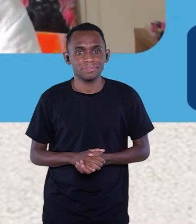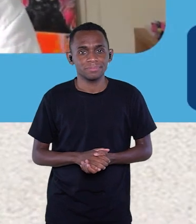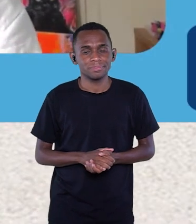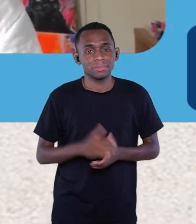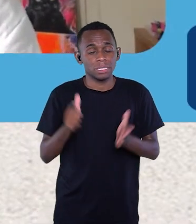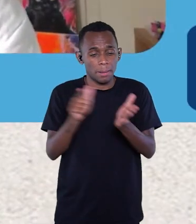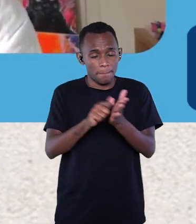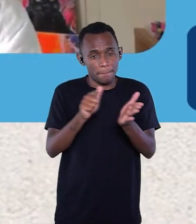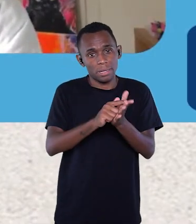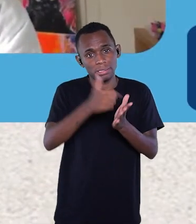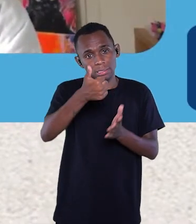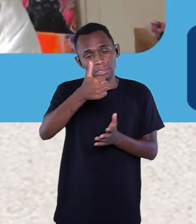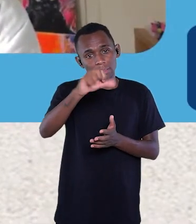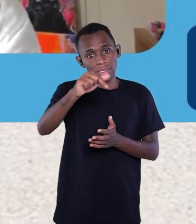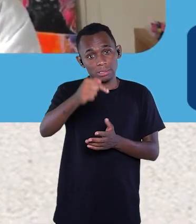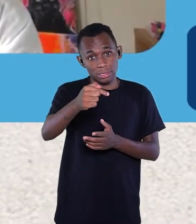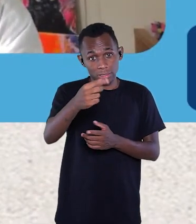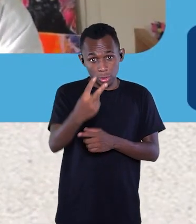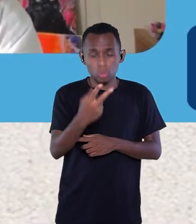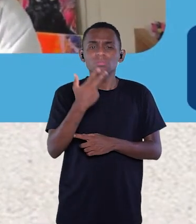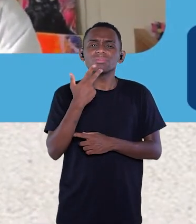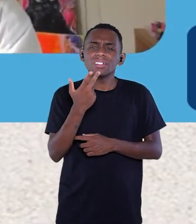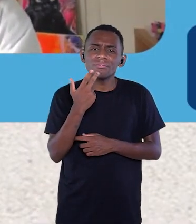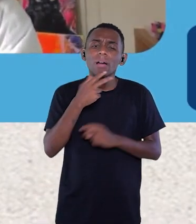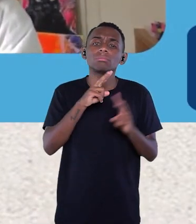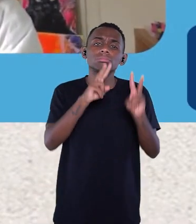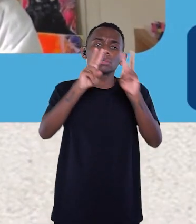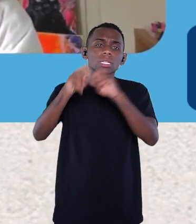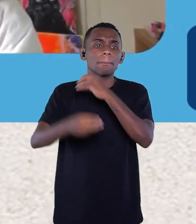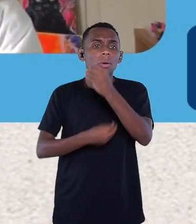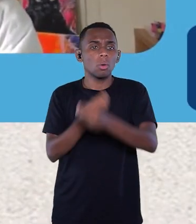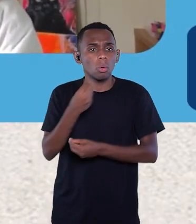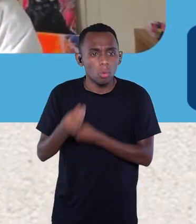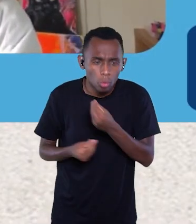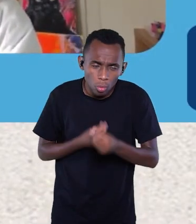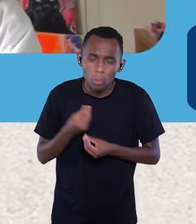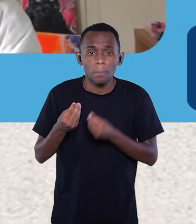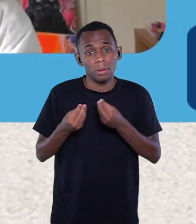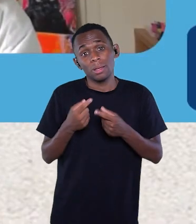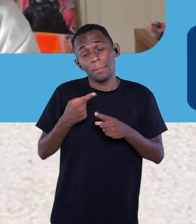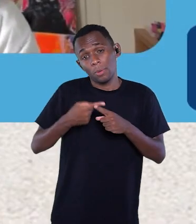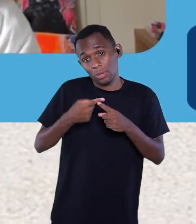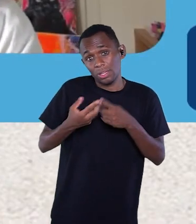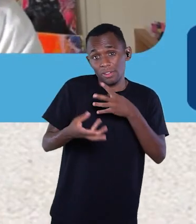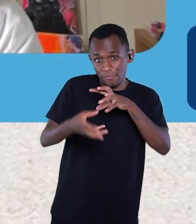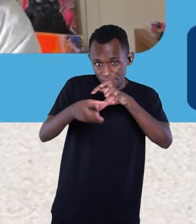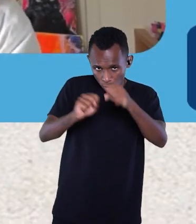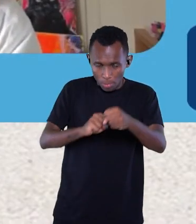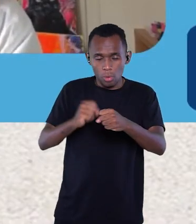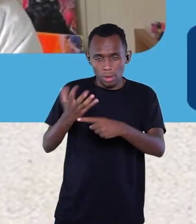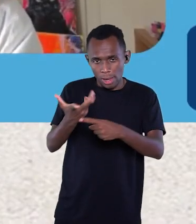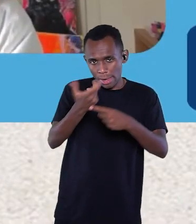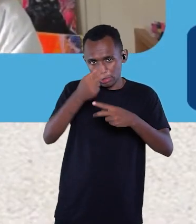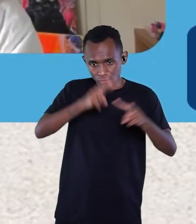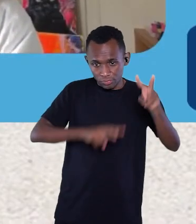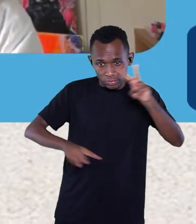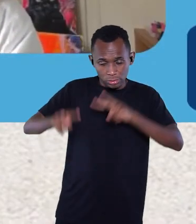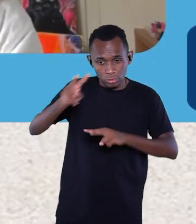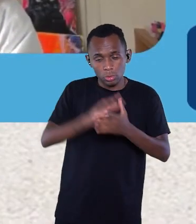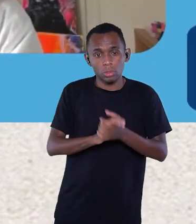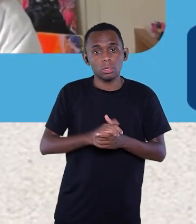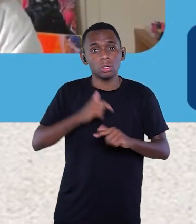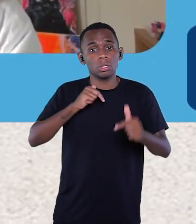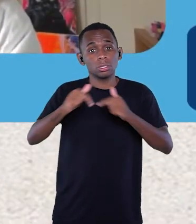E aqui na página 172, você fala um pouco a respeito disso mesmo de você, que apesar da formação em artes visuais,